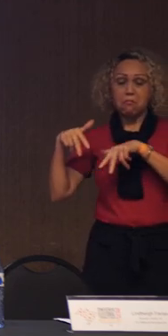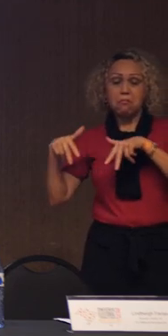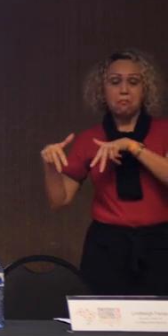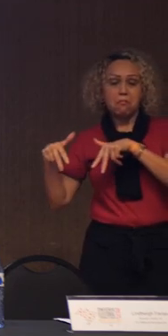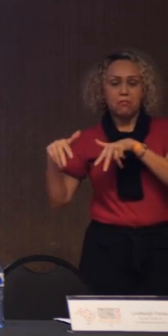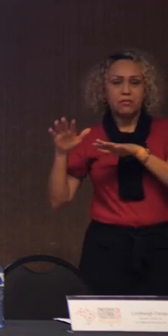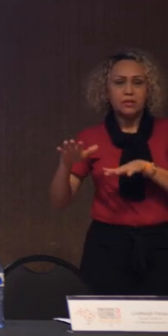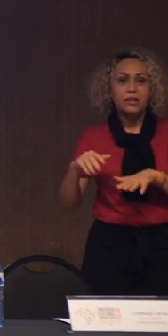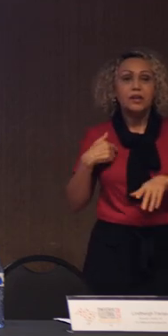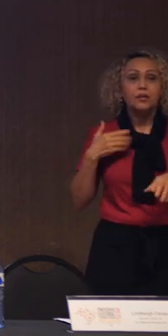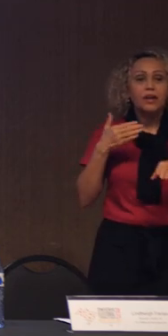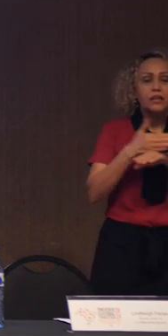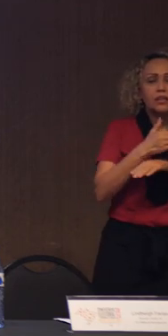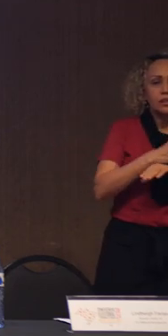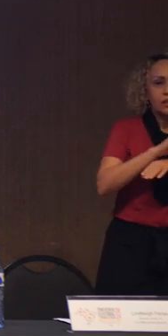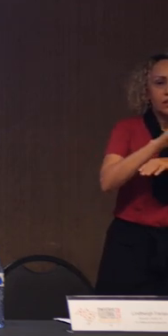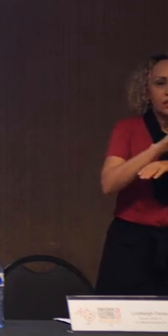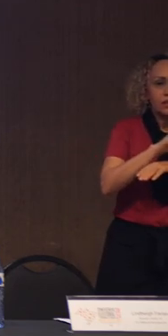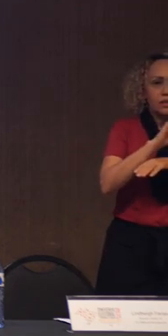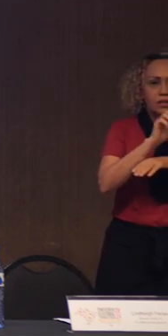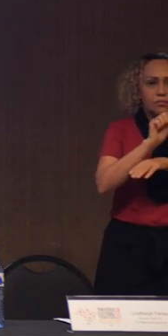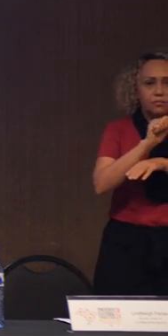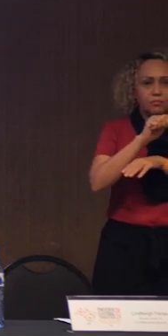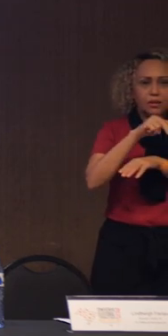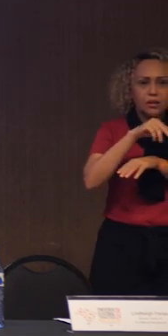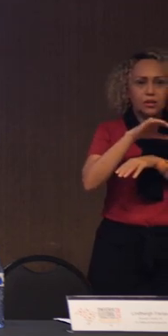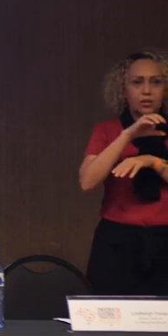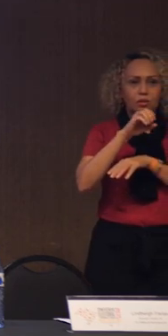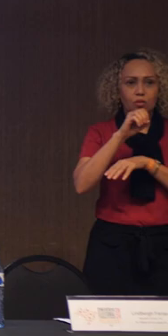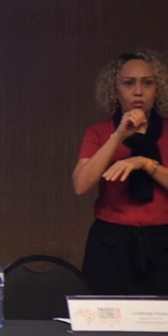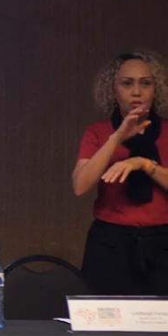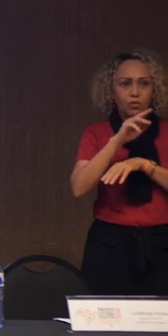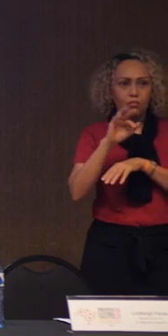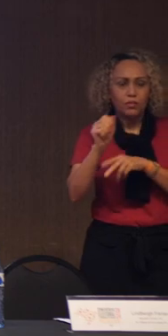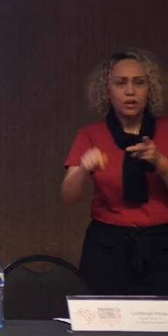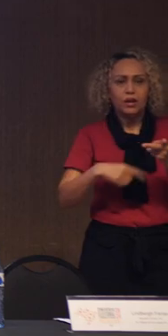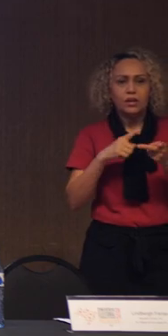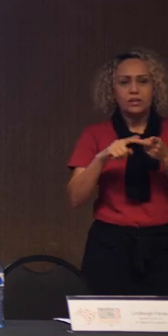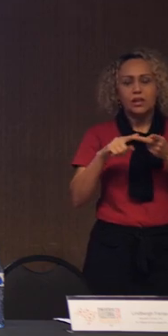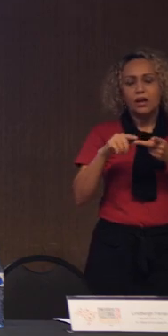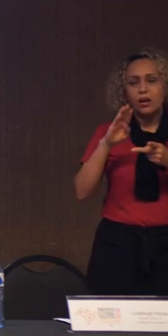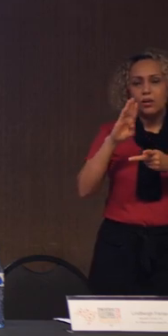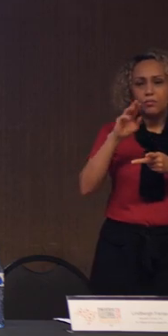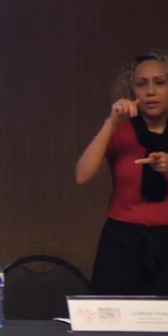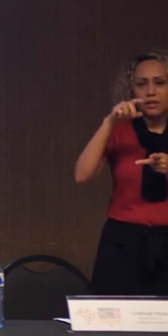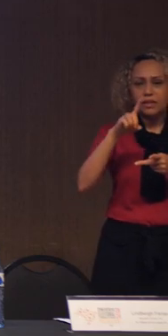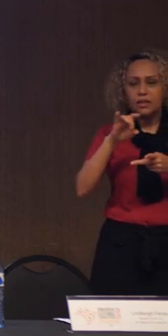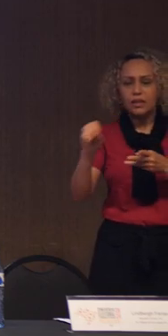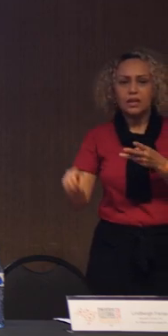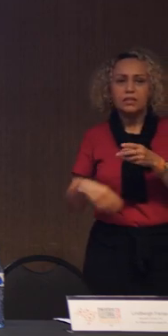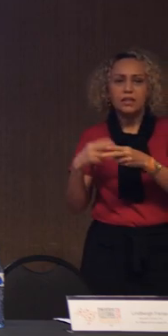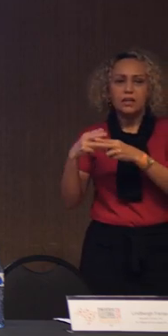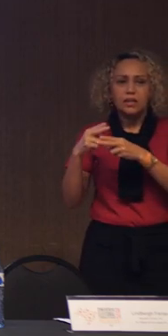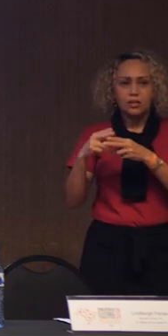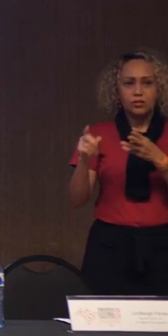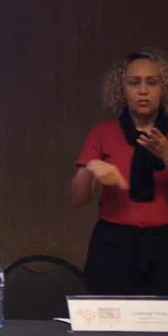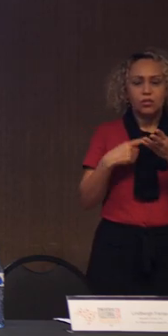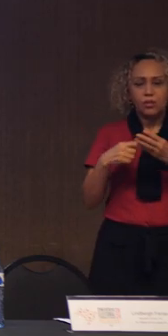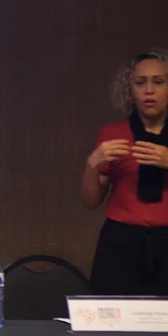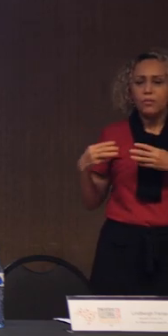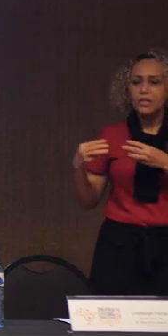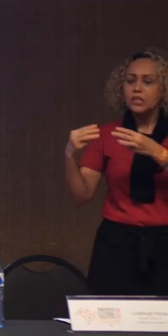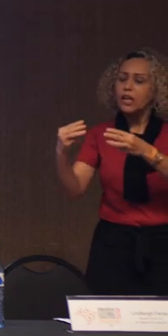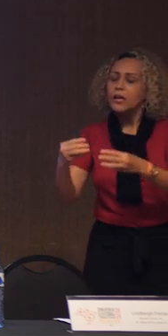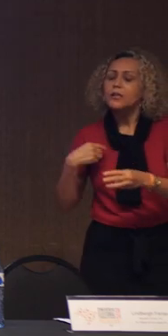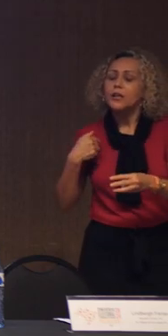ter acesso ao BNDES, eu quero ter acesso à Caixa Econômica, eu quero ter acesso aos ministérios para poder, lá na nossa cidade, o dirigente do